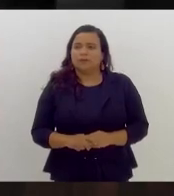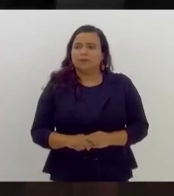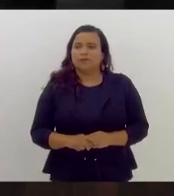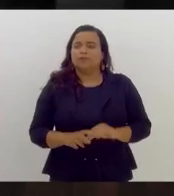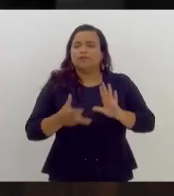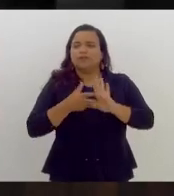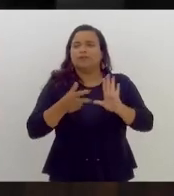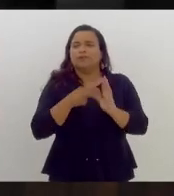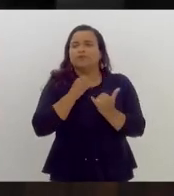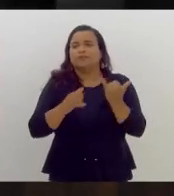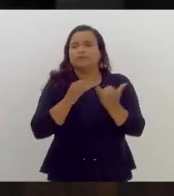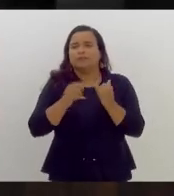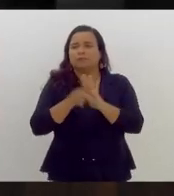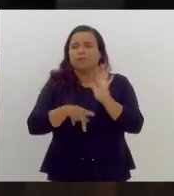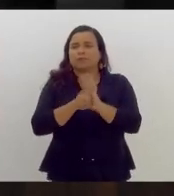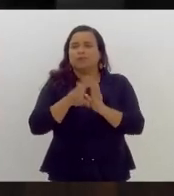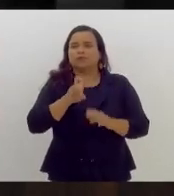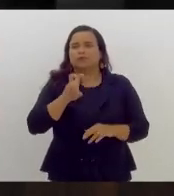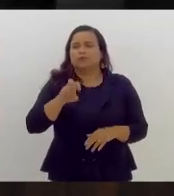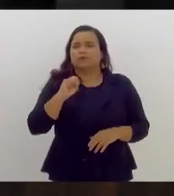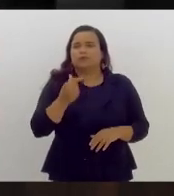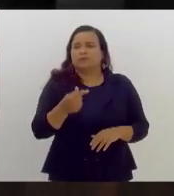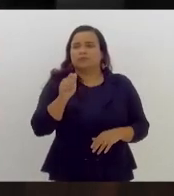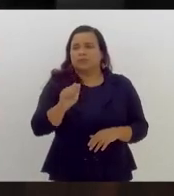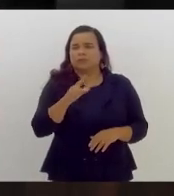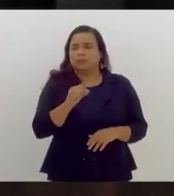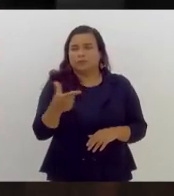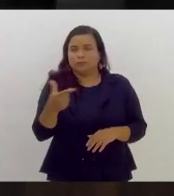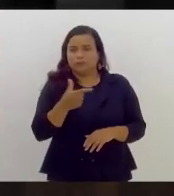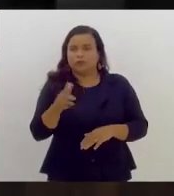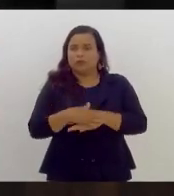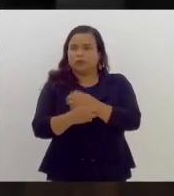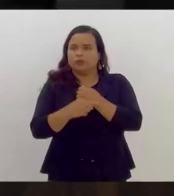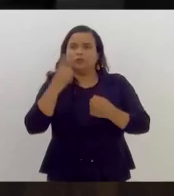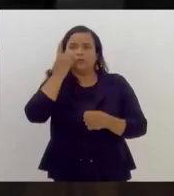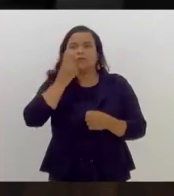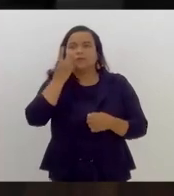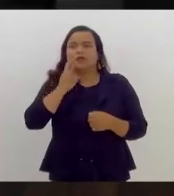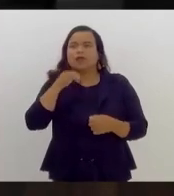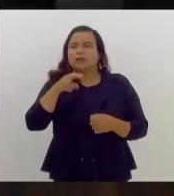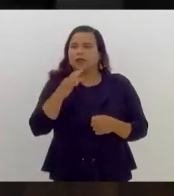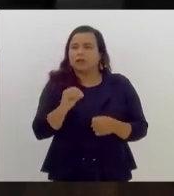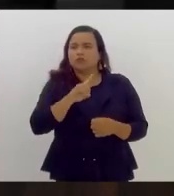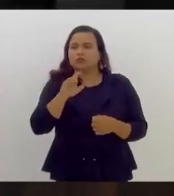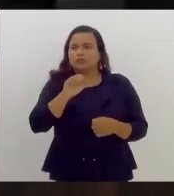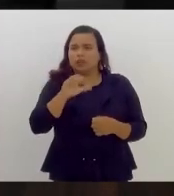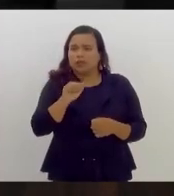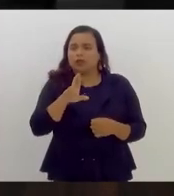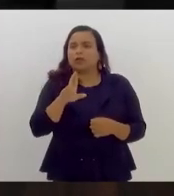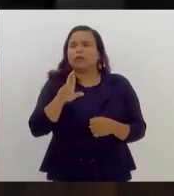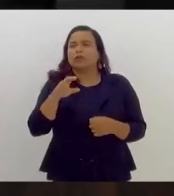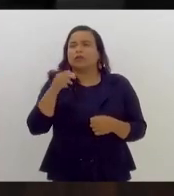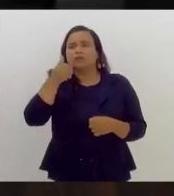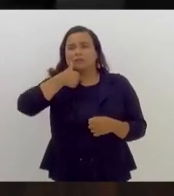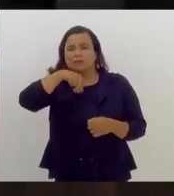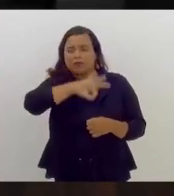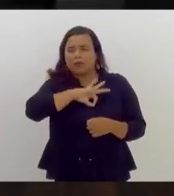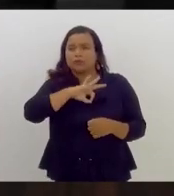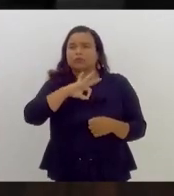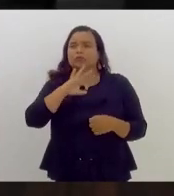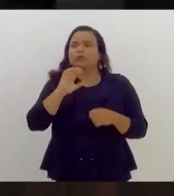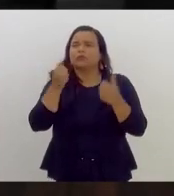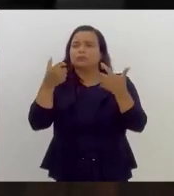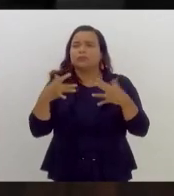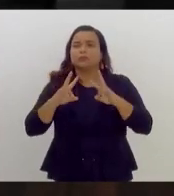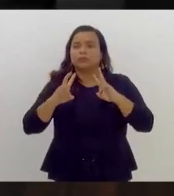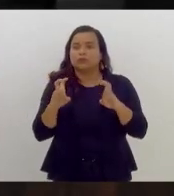Veto parcial ao projeto de lei 5587-A de 22, de autoria do deputado Renato Zaca e Marta Rocha, que dispõe sobre a criação